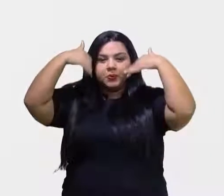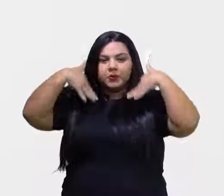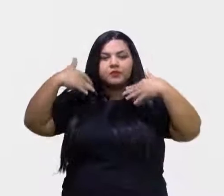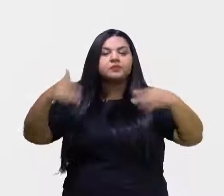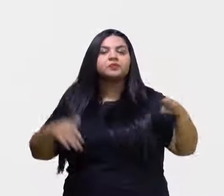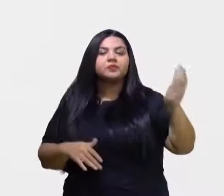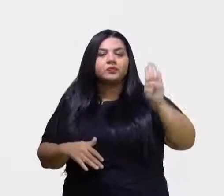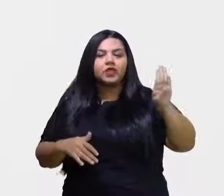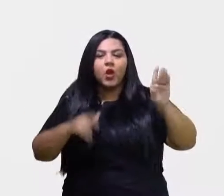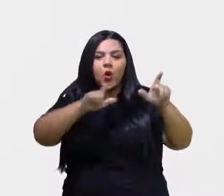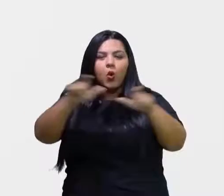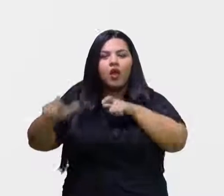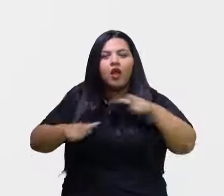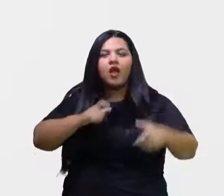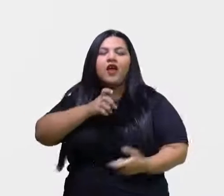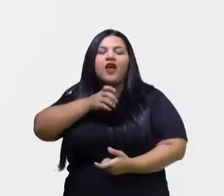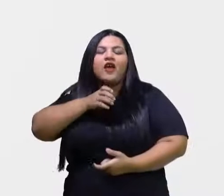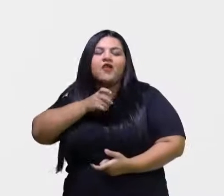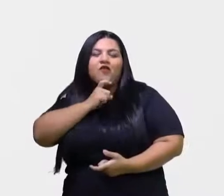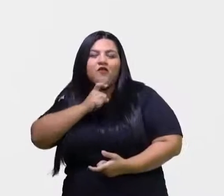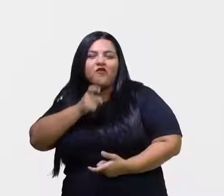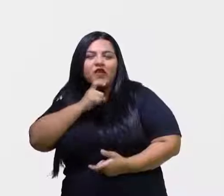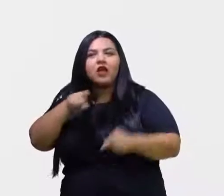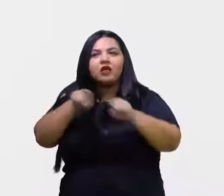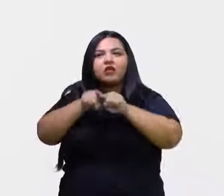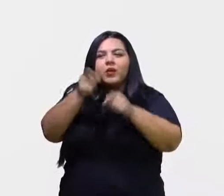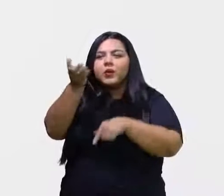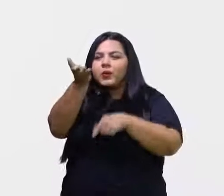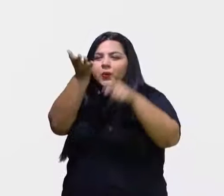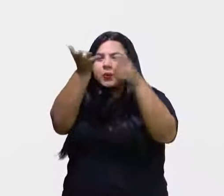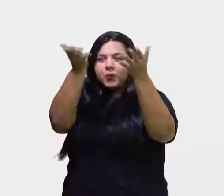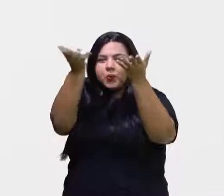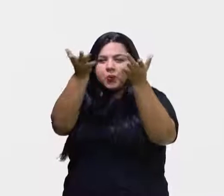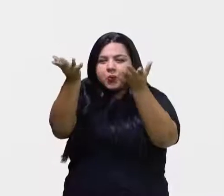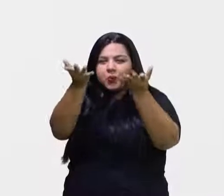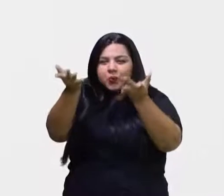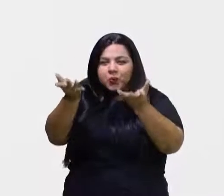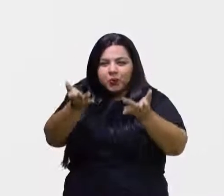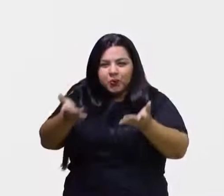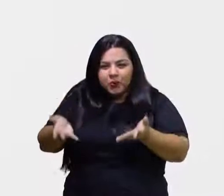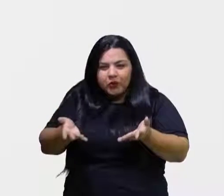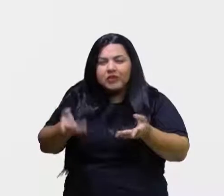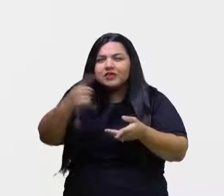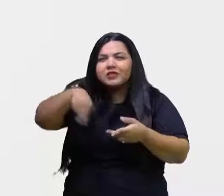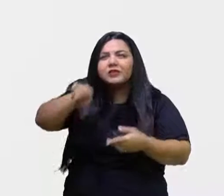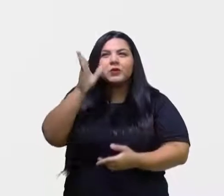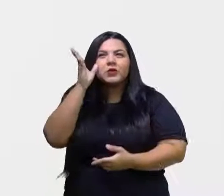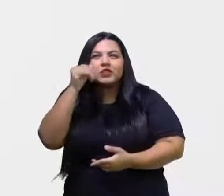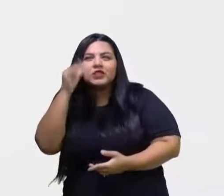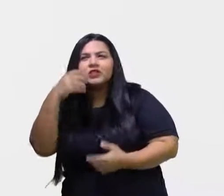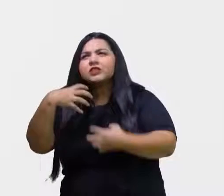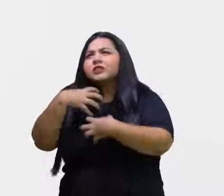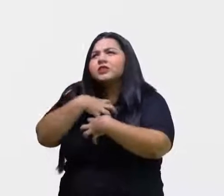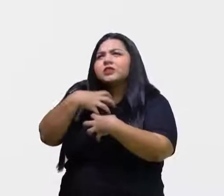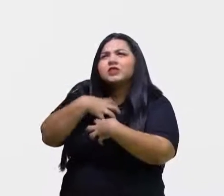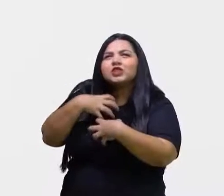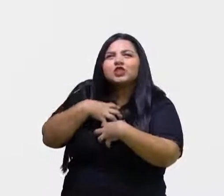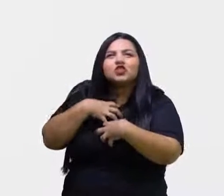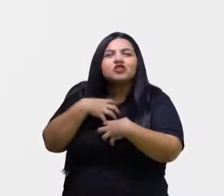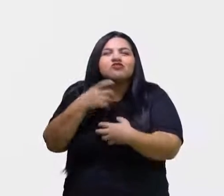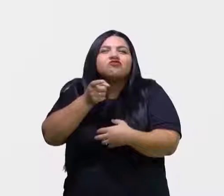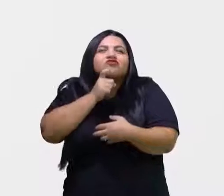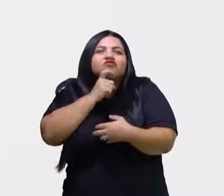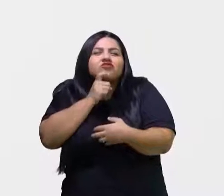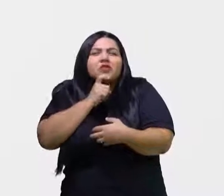só, um lugar bem frio onde neva. Quem tem curiosidade, né, de sentir aquele friozinho que aqui a gente só consegue ver